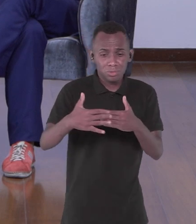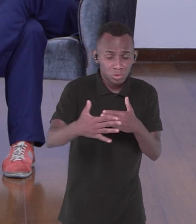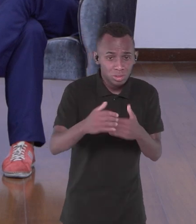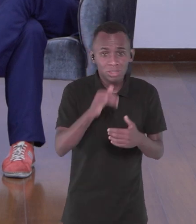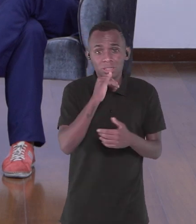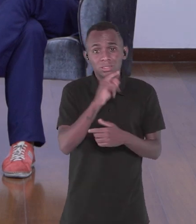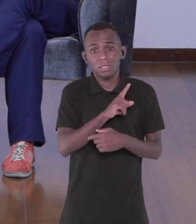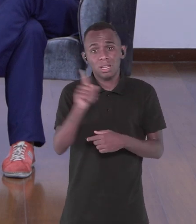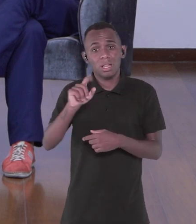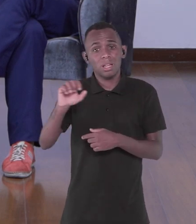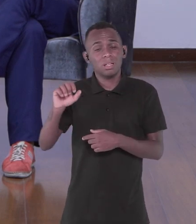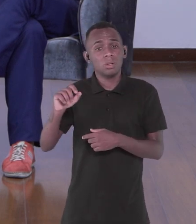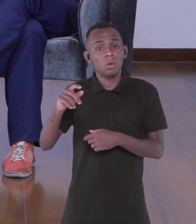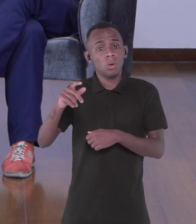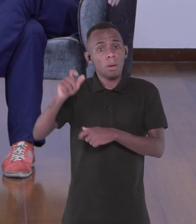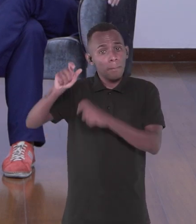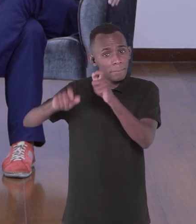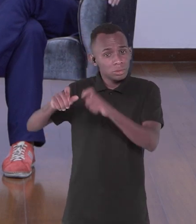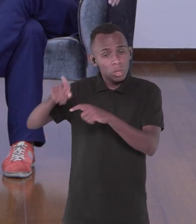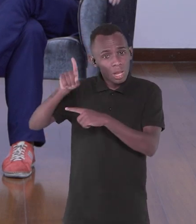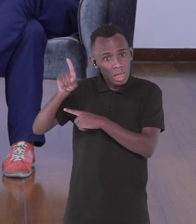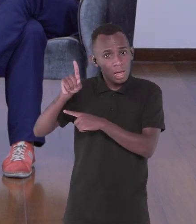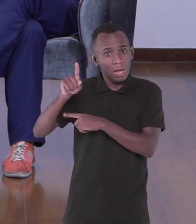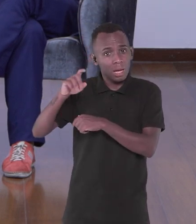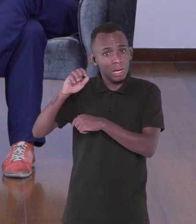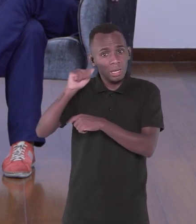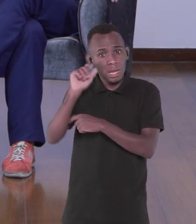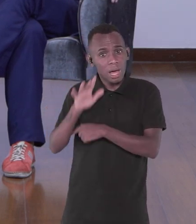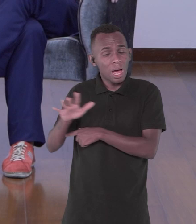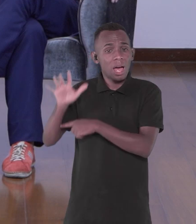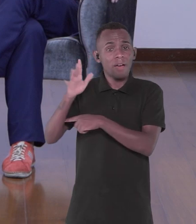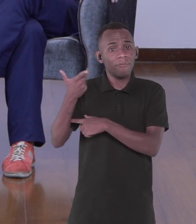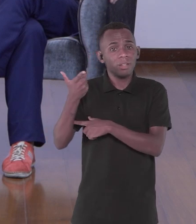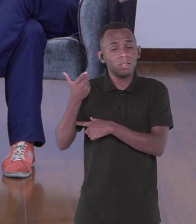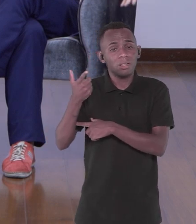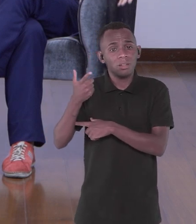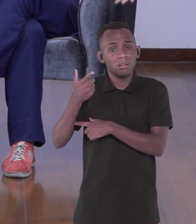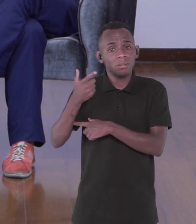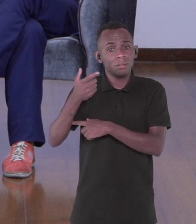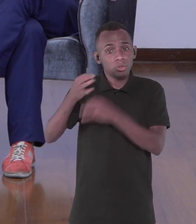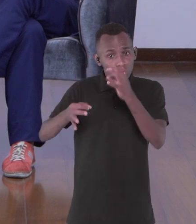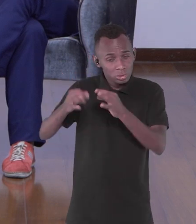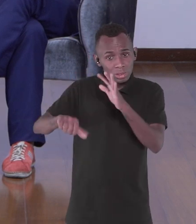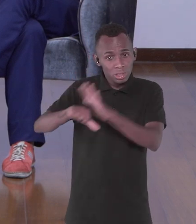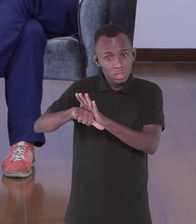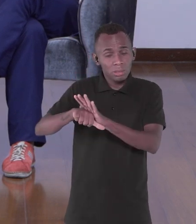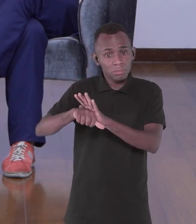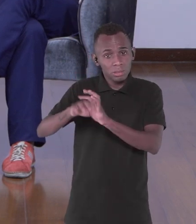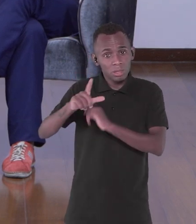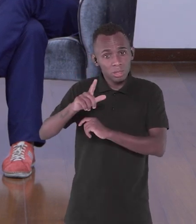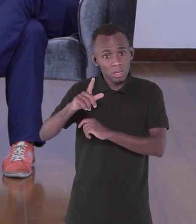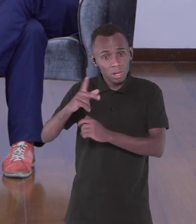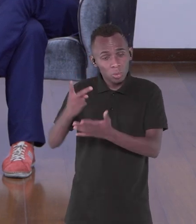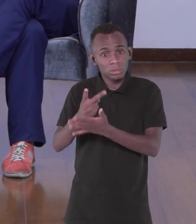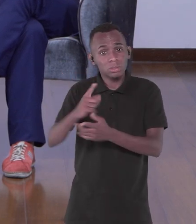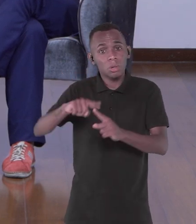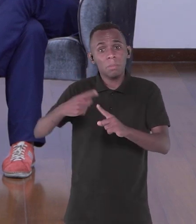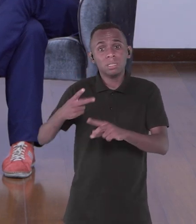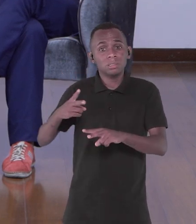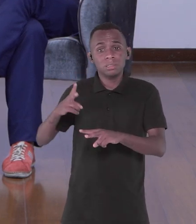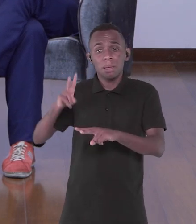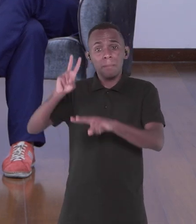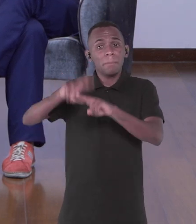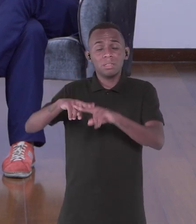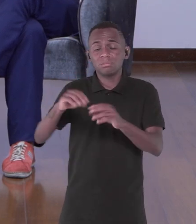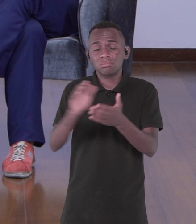Sudão, foi condenado por crimes de guerra, né, em Darfur. Nunca foi preso. Foi preso pelos sudaneses.